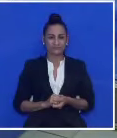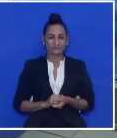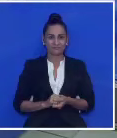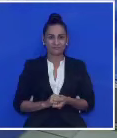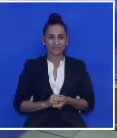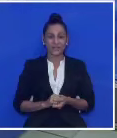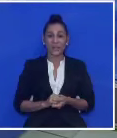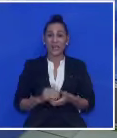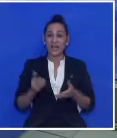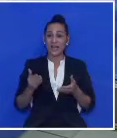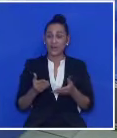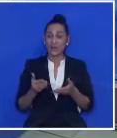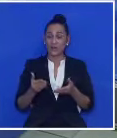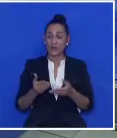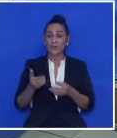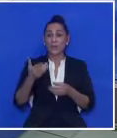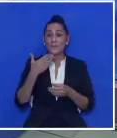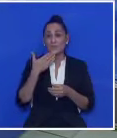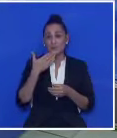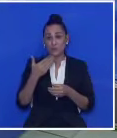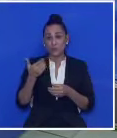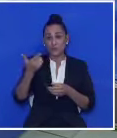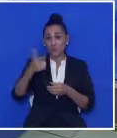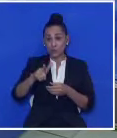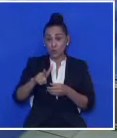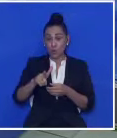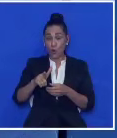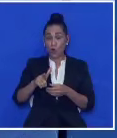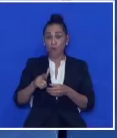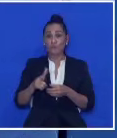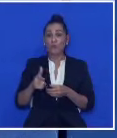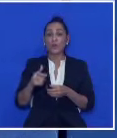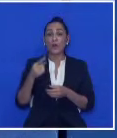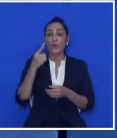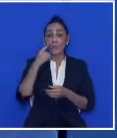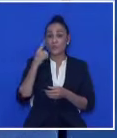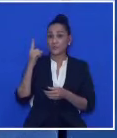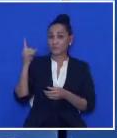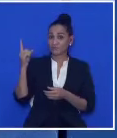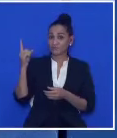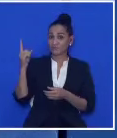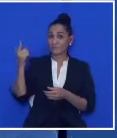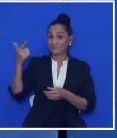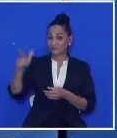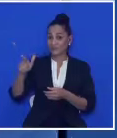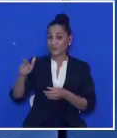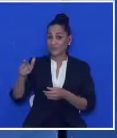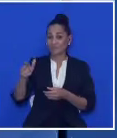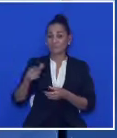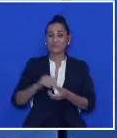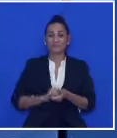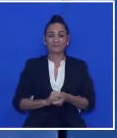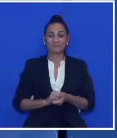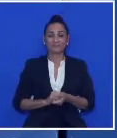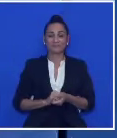A nossa produção está pedindo para repetir novamente. Então, novamente, mais uma vez, vamos